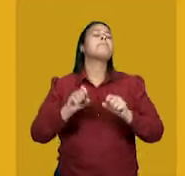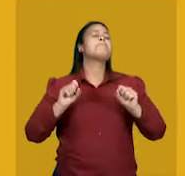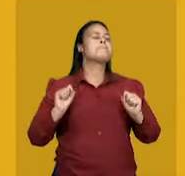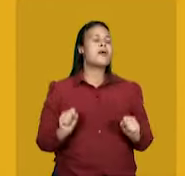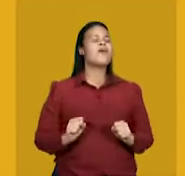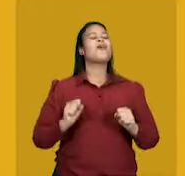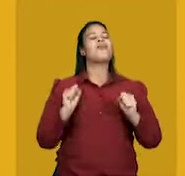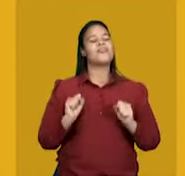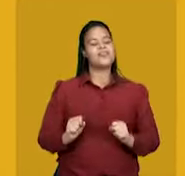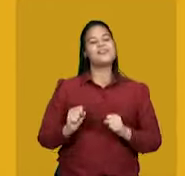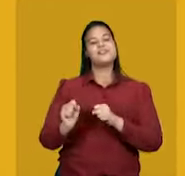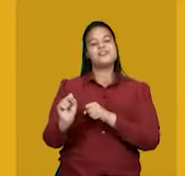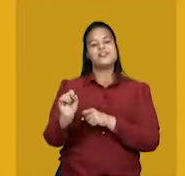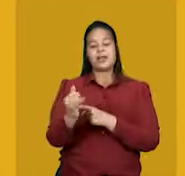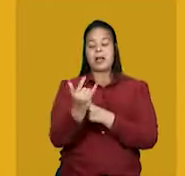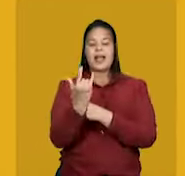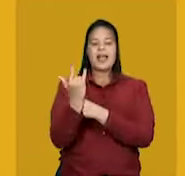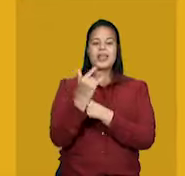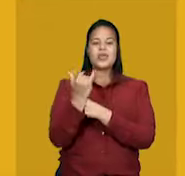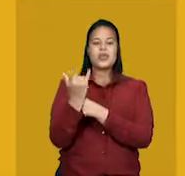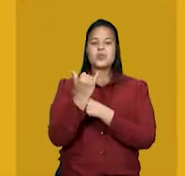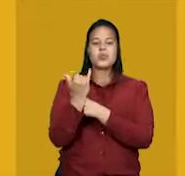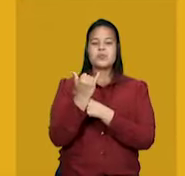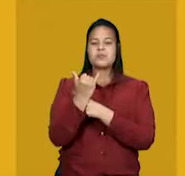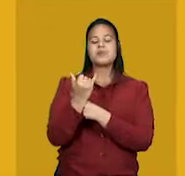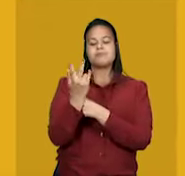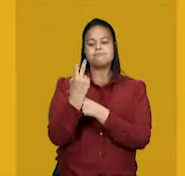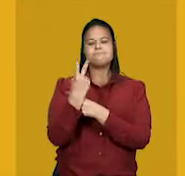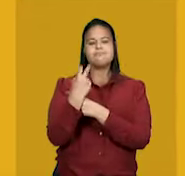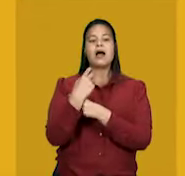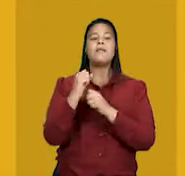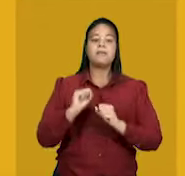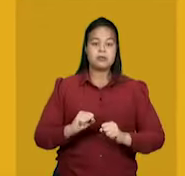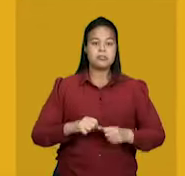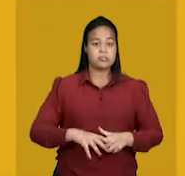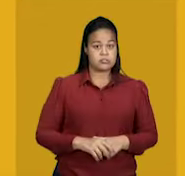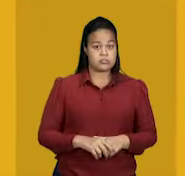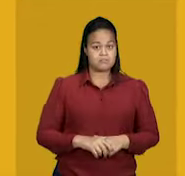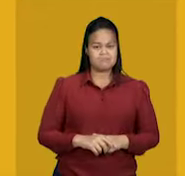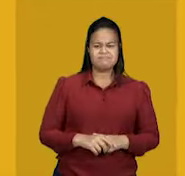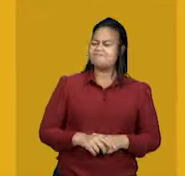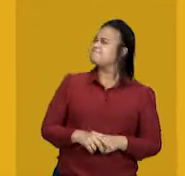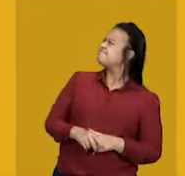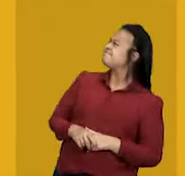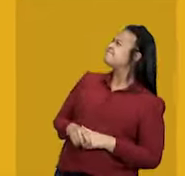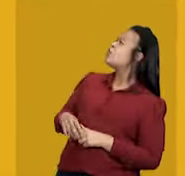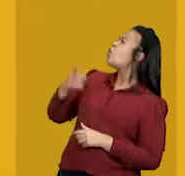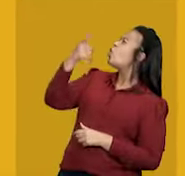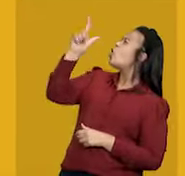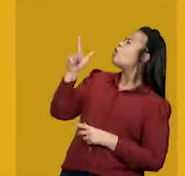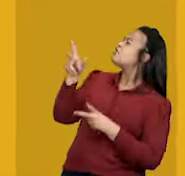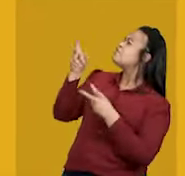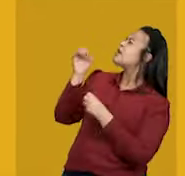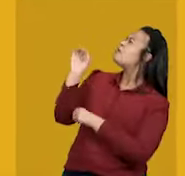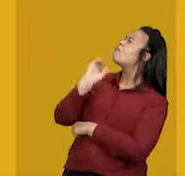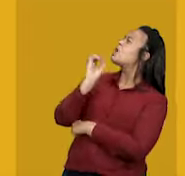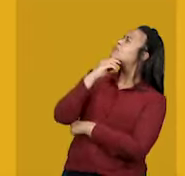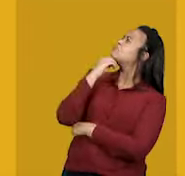a gente também por lá, mas nós não tínhamos identificado algumas outras coisas. Quer ver só?